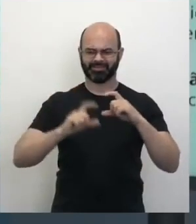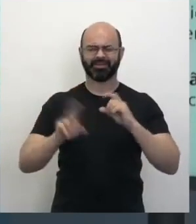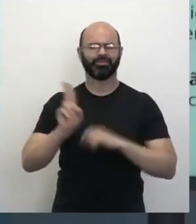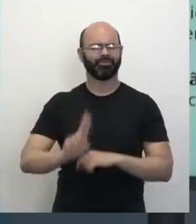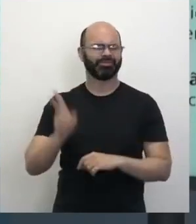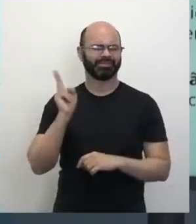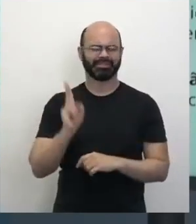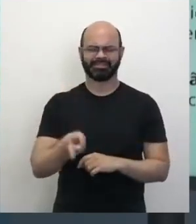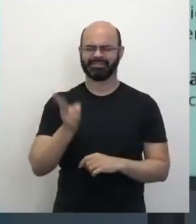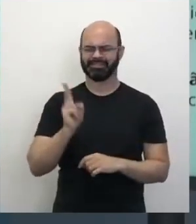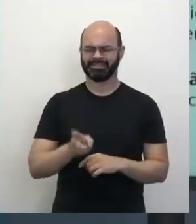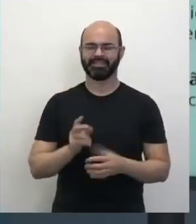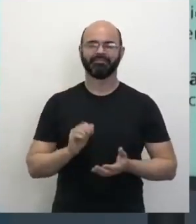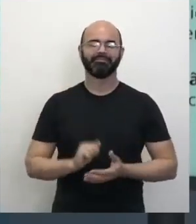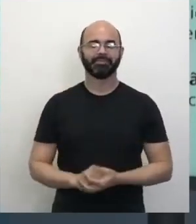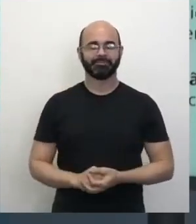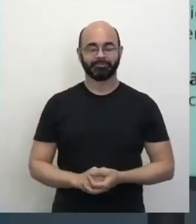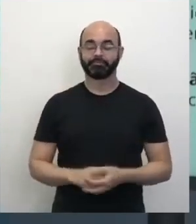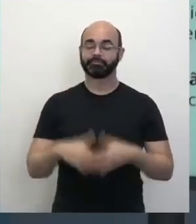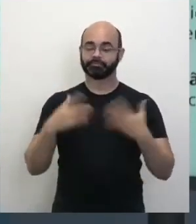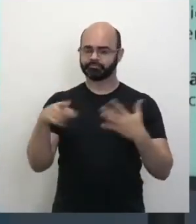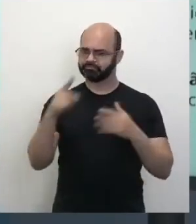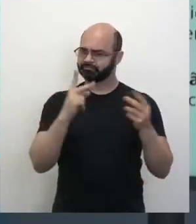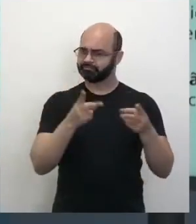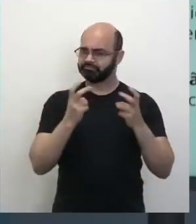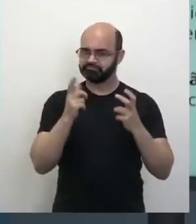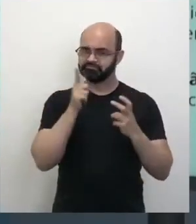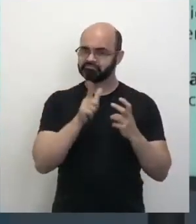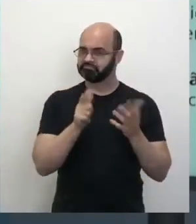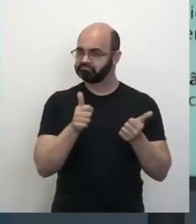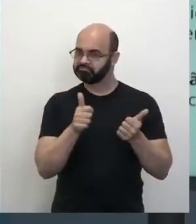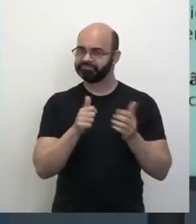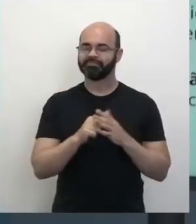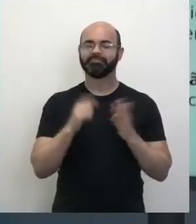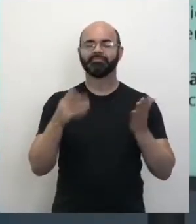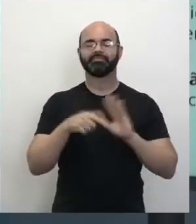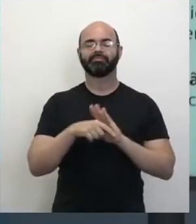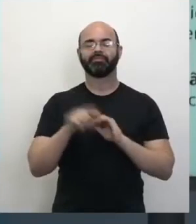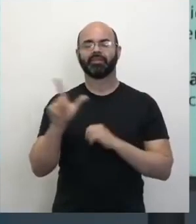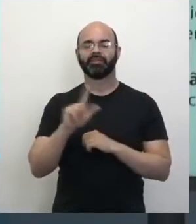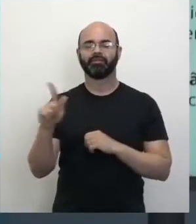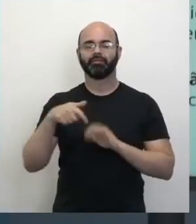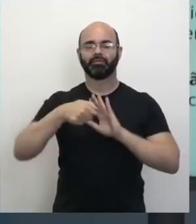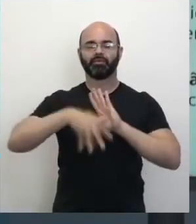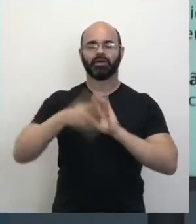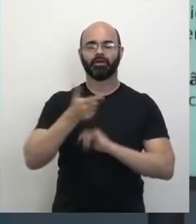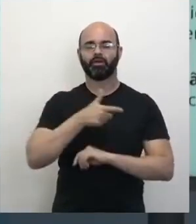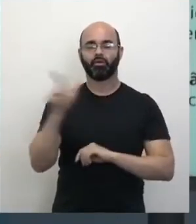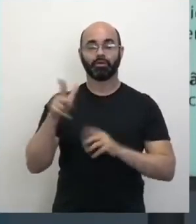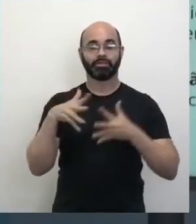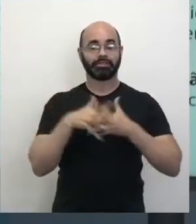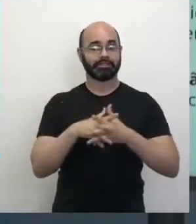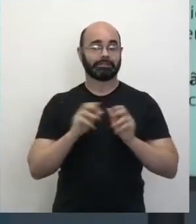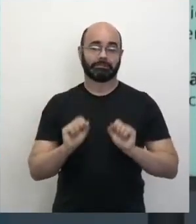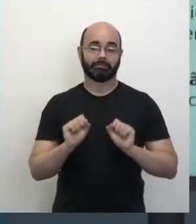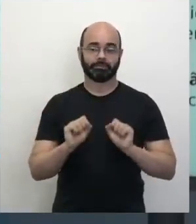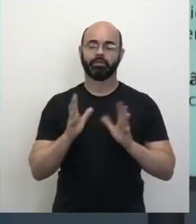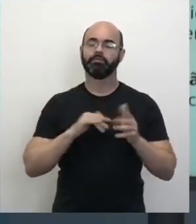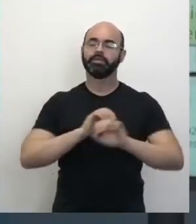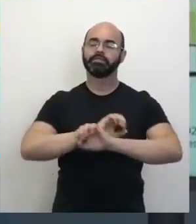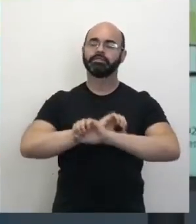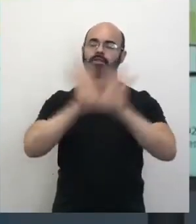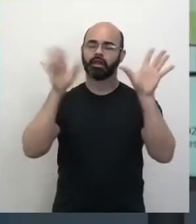que acredito que vocês conseguiram perceber isso, tem outras figuras de linguagem que podem até causar confusão. Mas, para ficar claro, eu vou colocar aqui